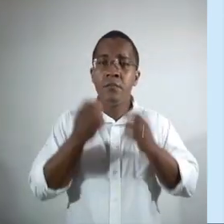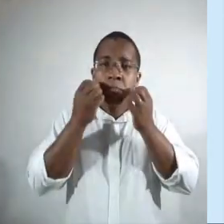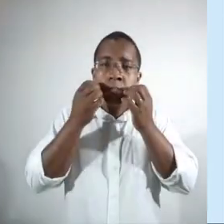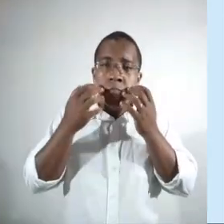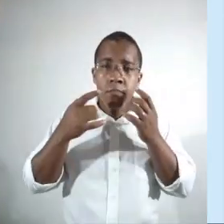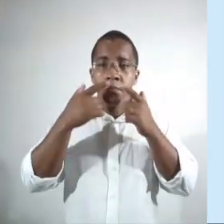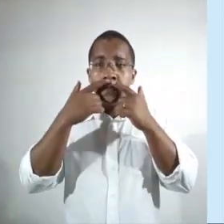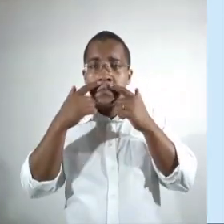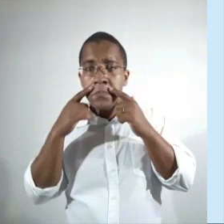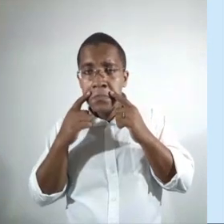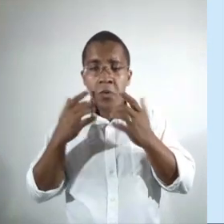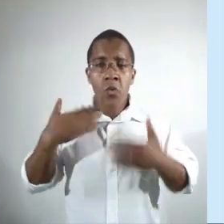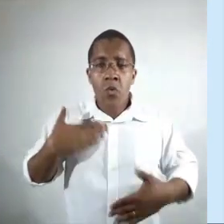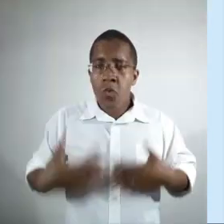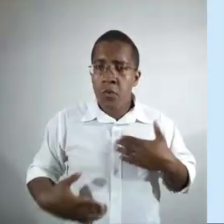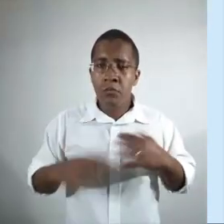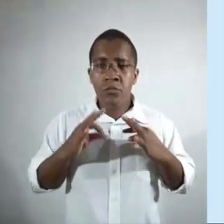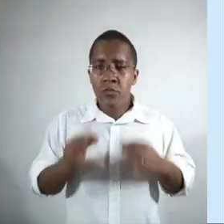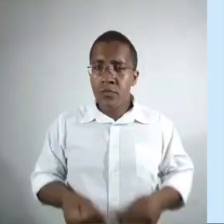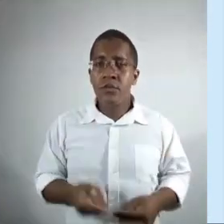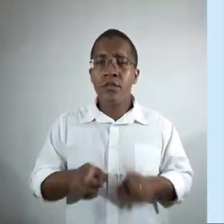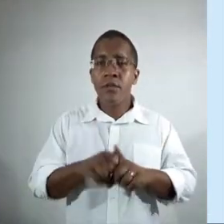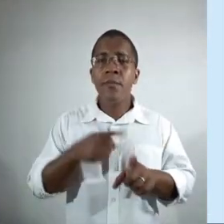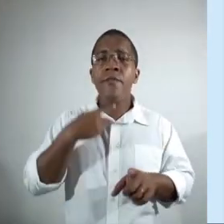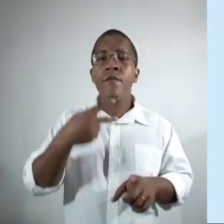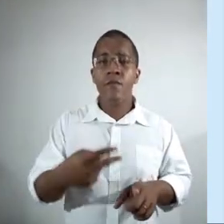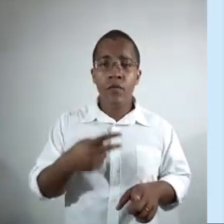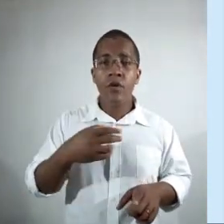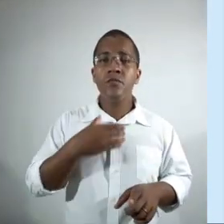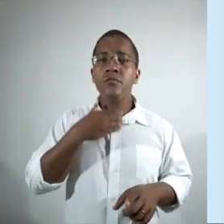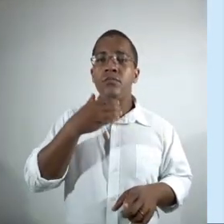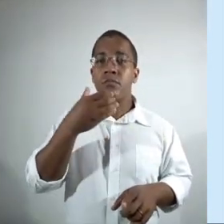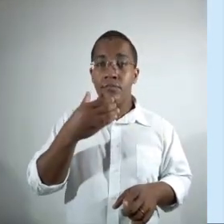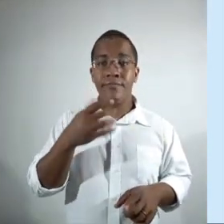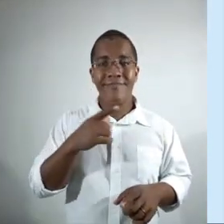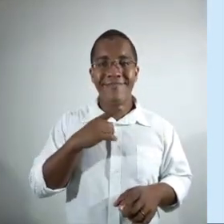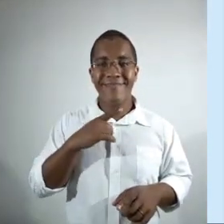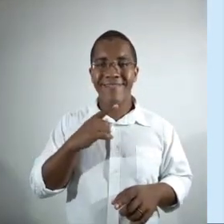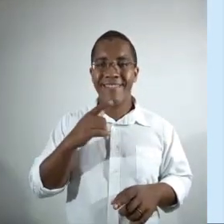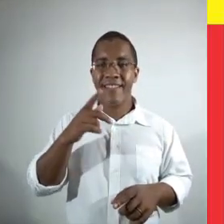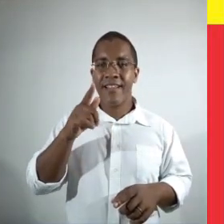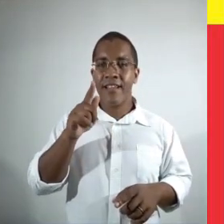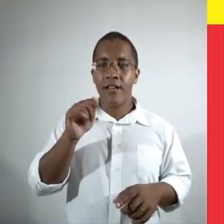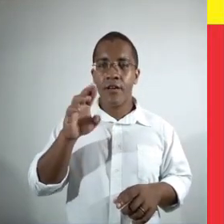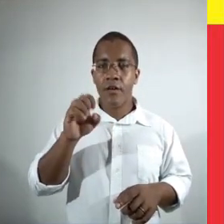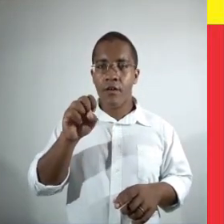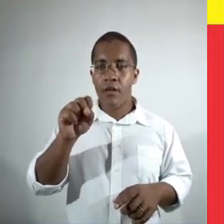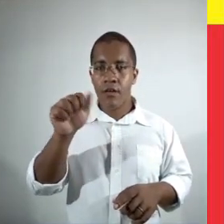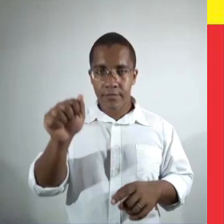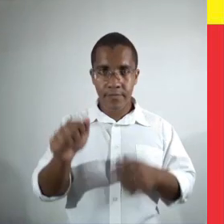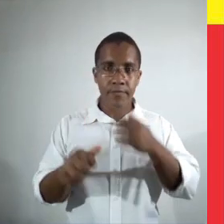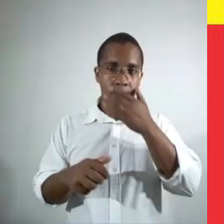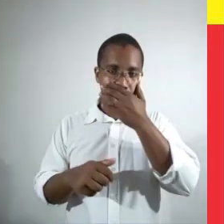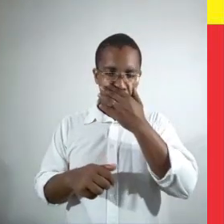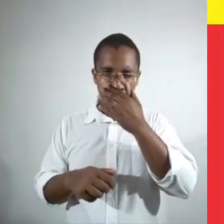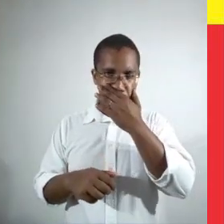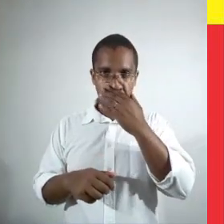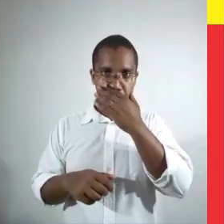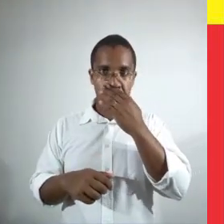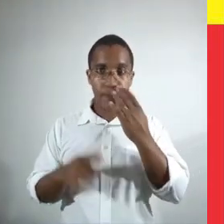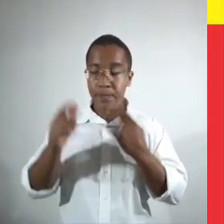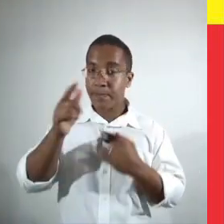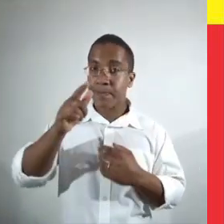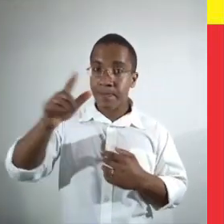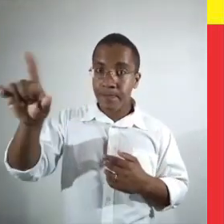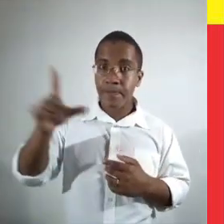pelos da barba, do bigode, do corpo e engrossamento da voz. Na nossa próxima imagem, pessoal, nós vemos aí